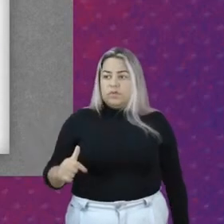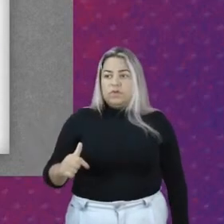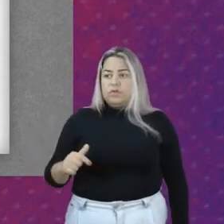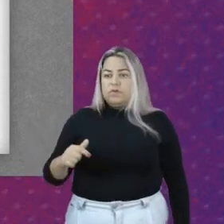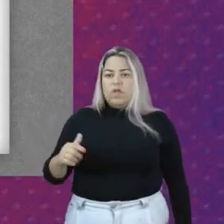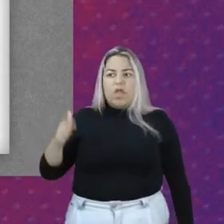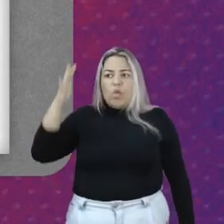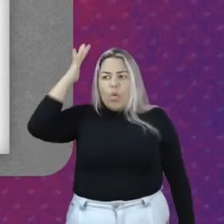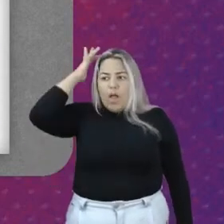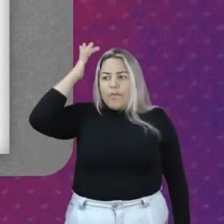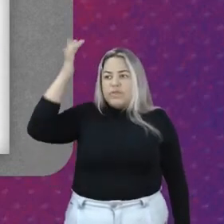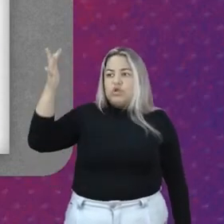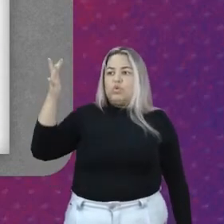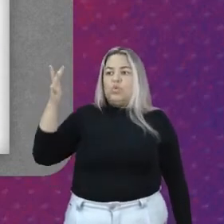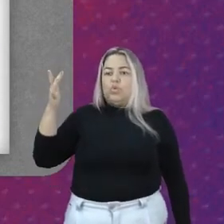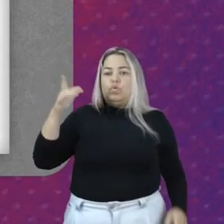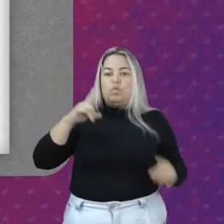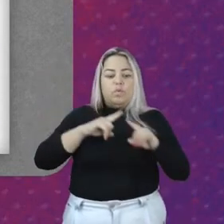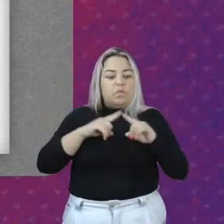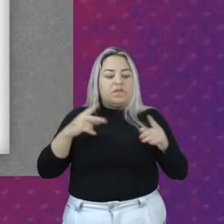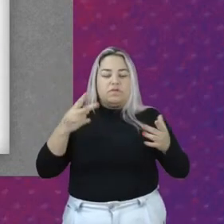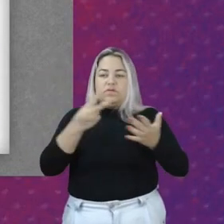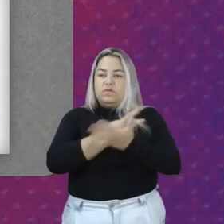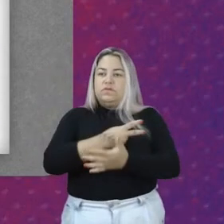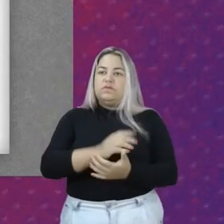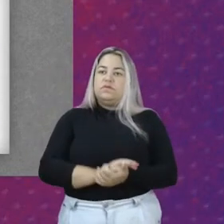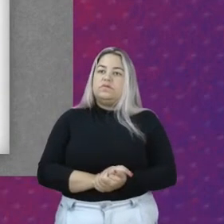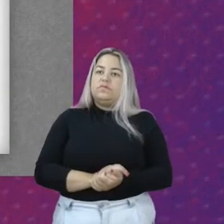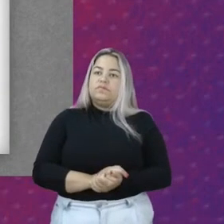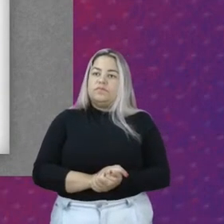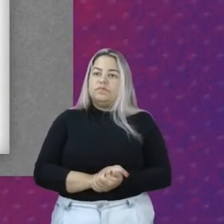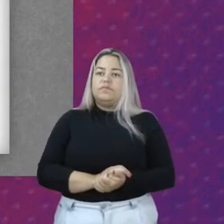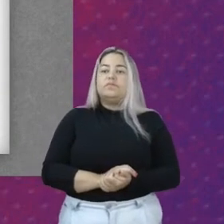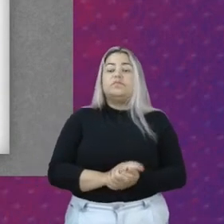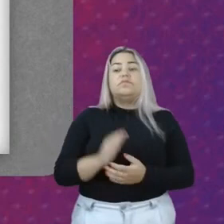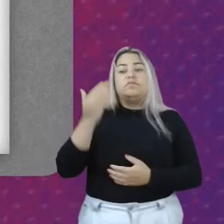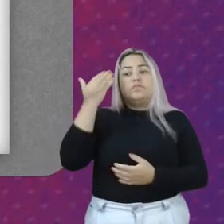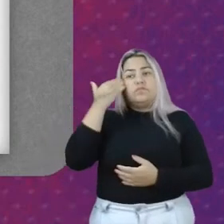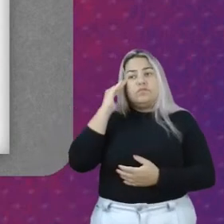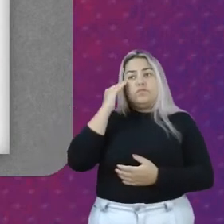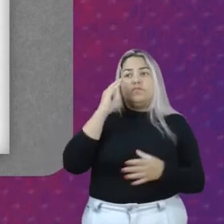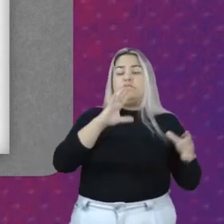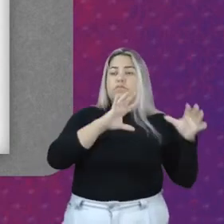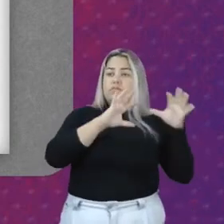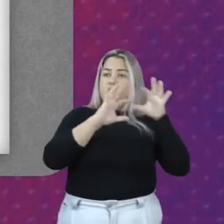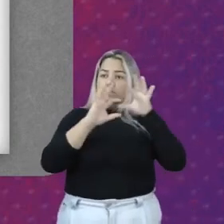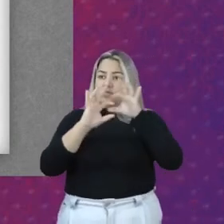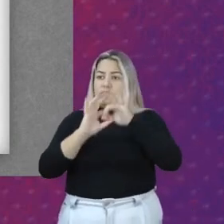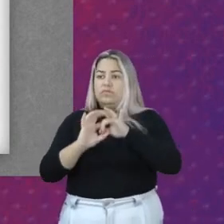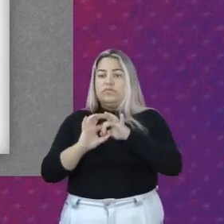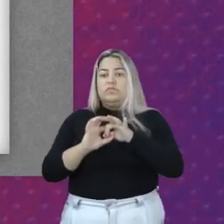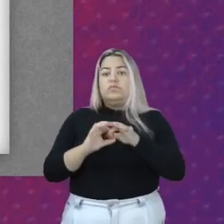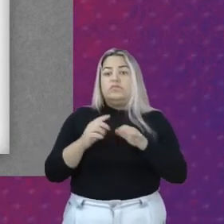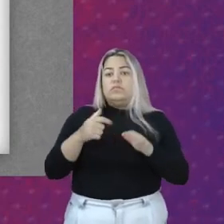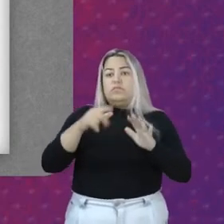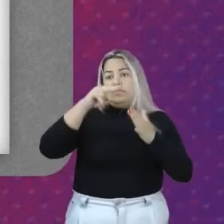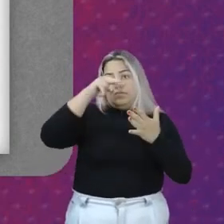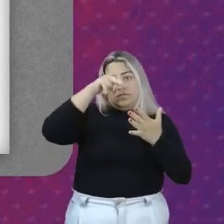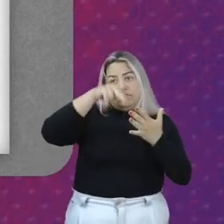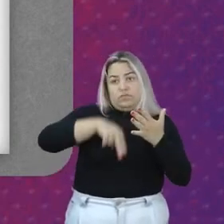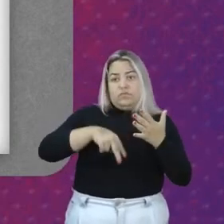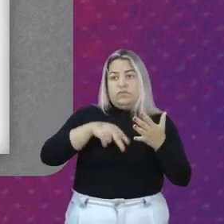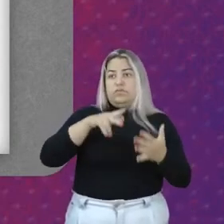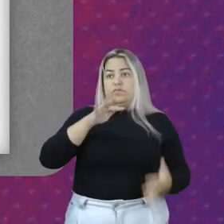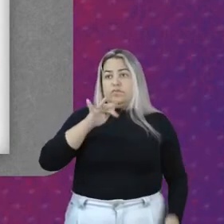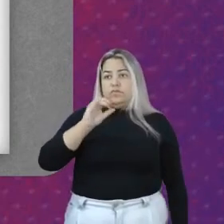um absurdo, mas era o que acontecia. Então, entendendo esse contexto, a gente vai ler também um pouco do que diz Safiotti,